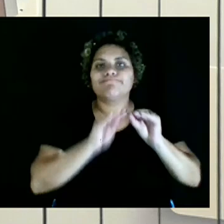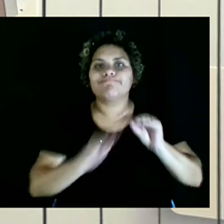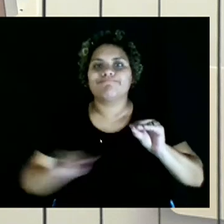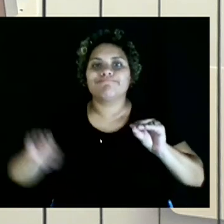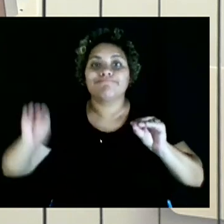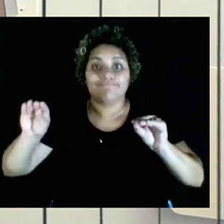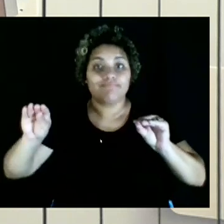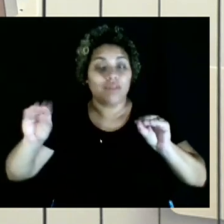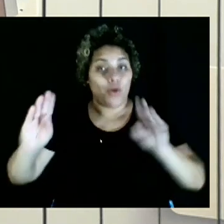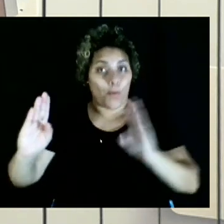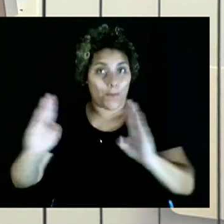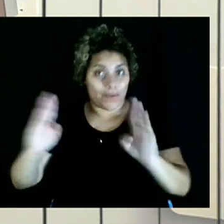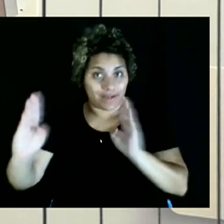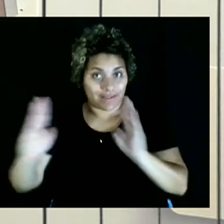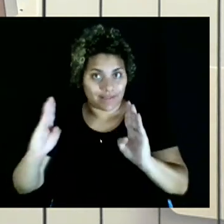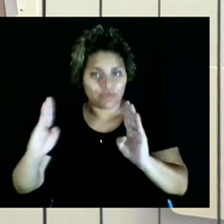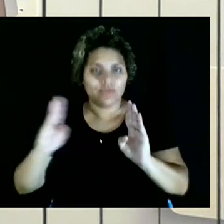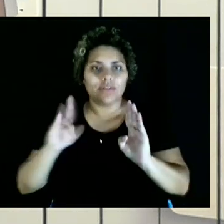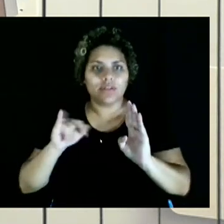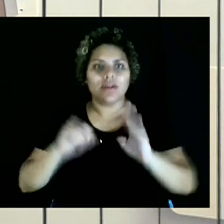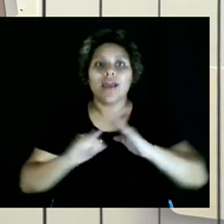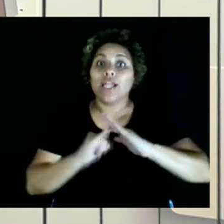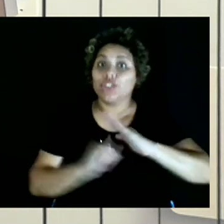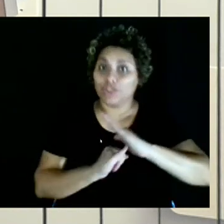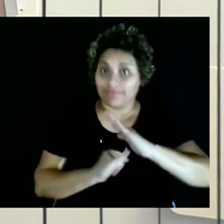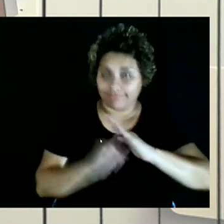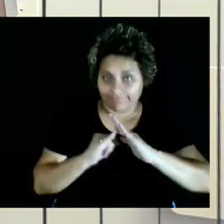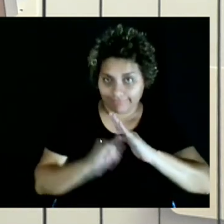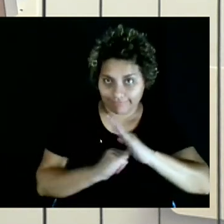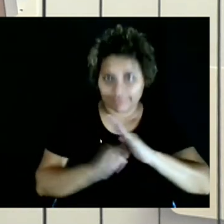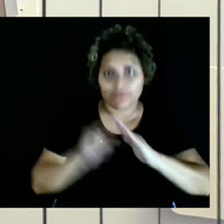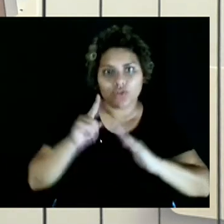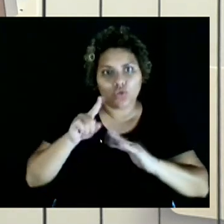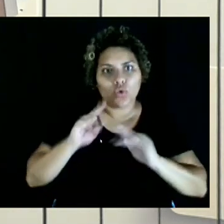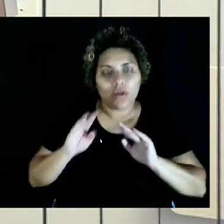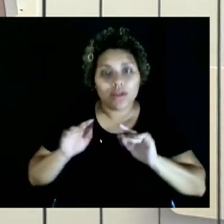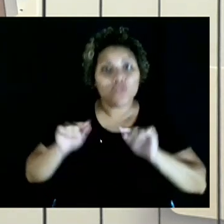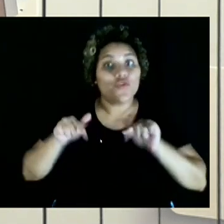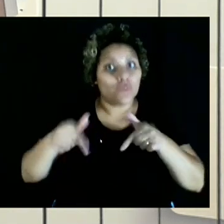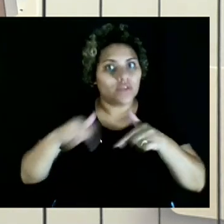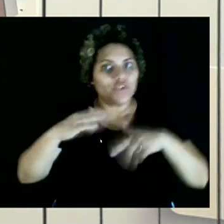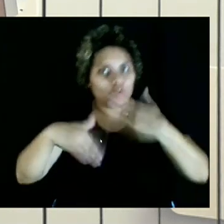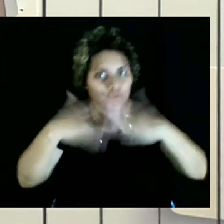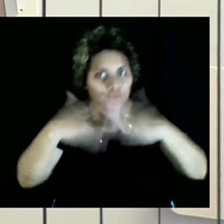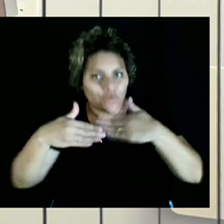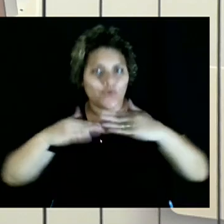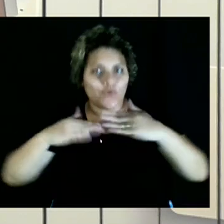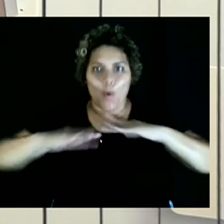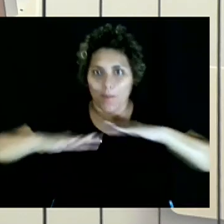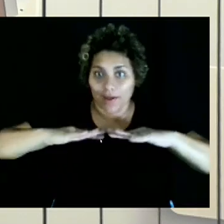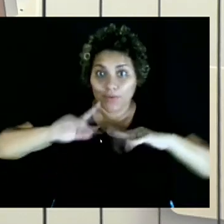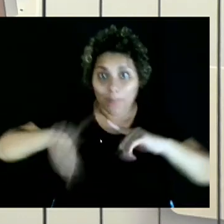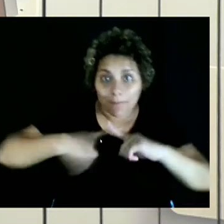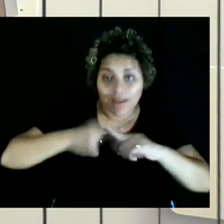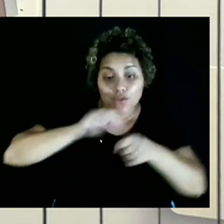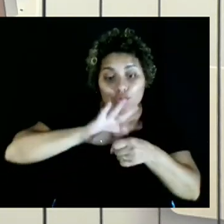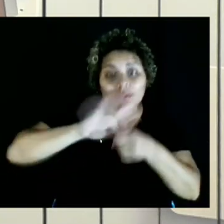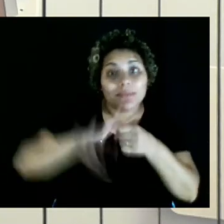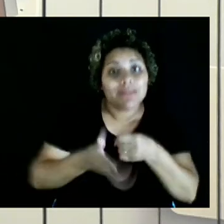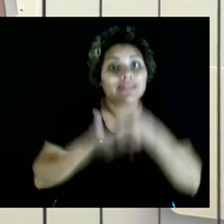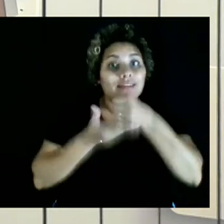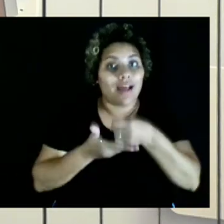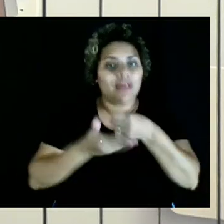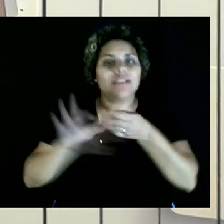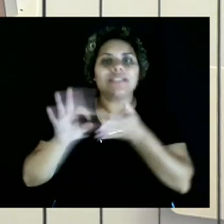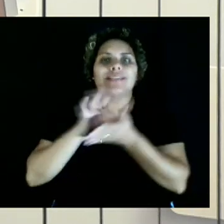que entidades envolvidas com o desenvolvimento urbano e a sustentabilidade se inscrevam para as vagas para